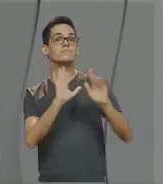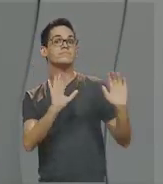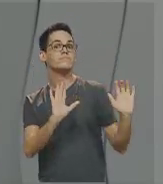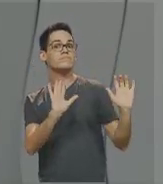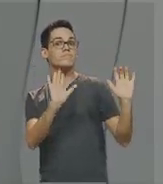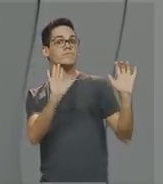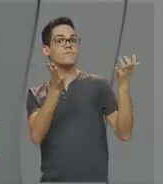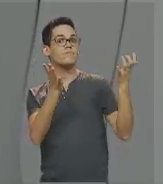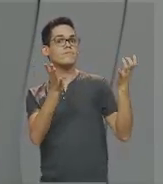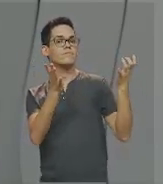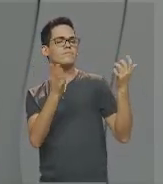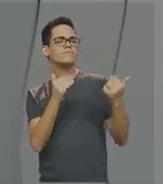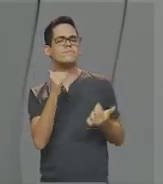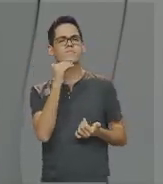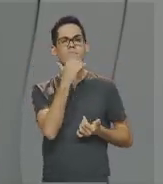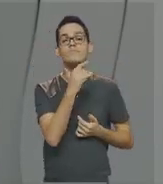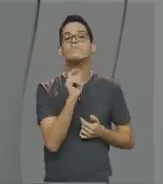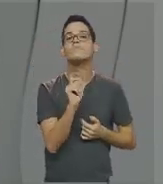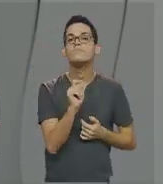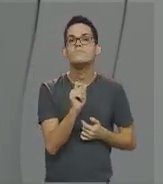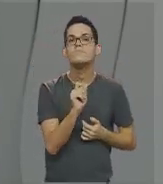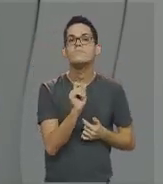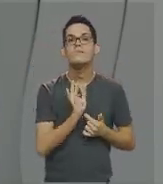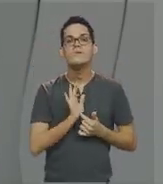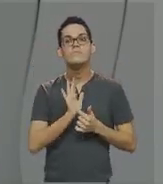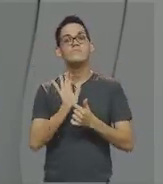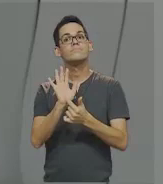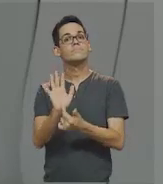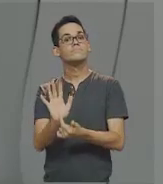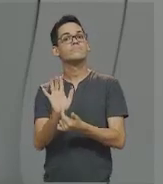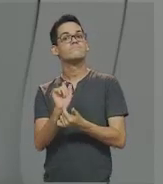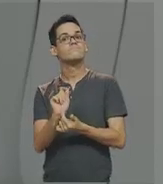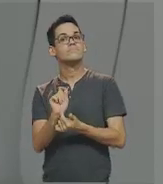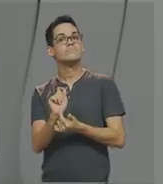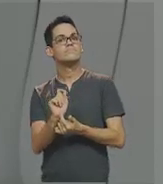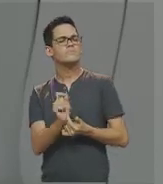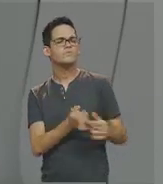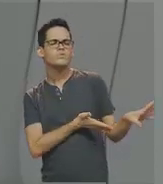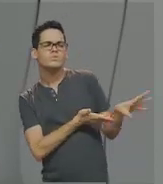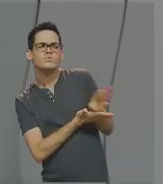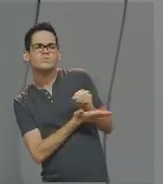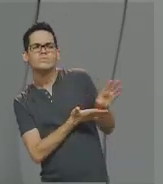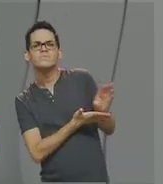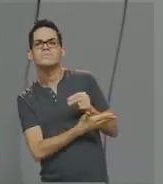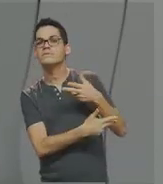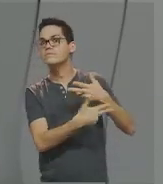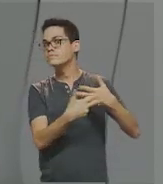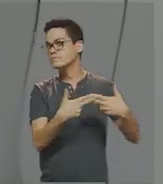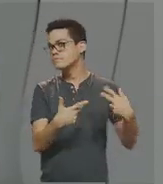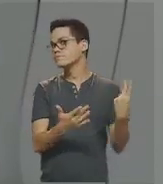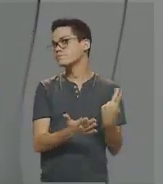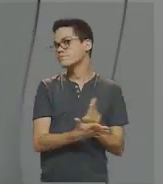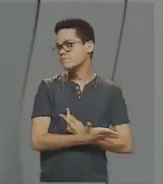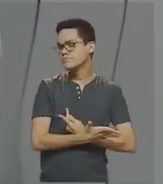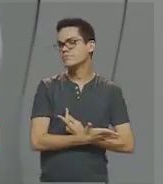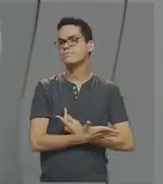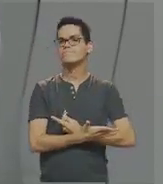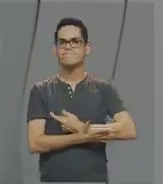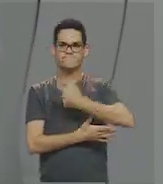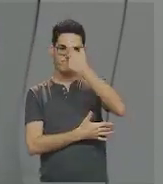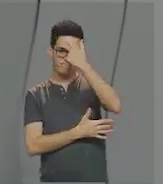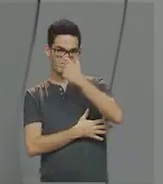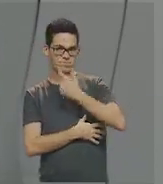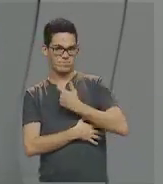a perceber que era possível representar situações, pessoas, Então, pessoas